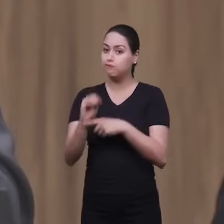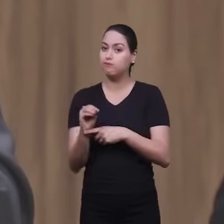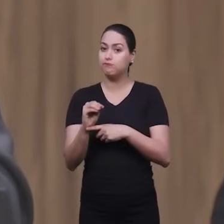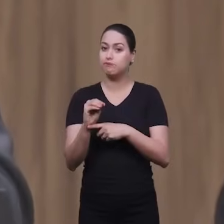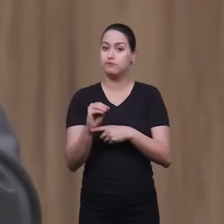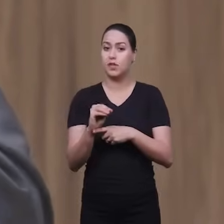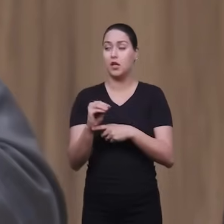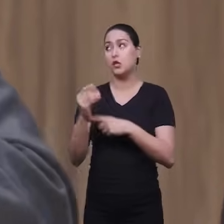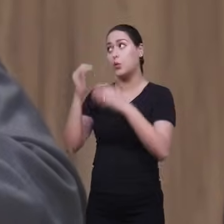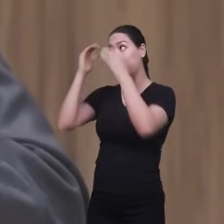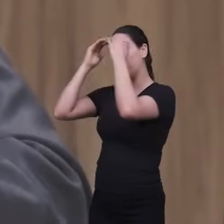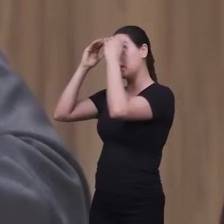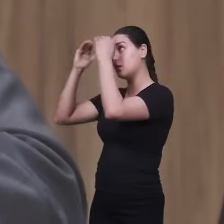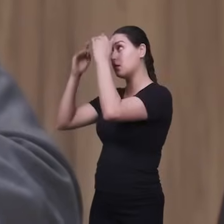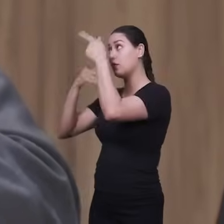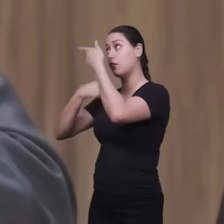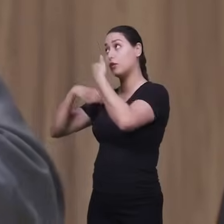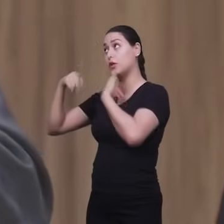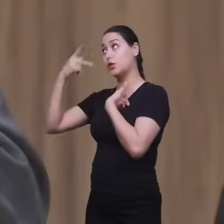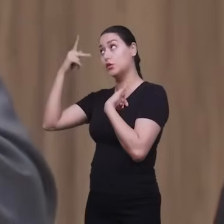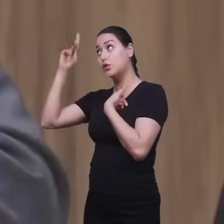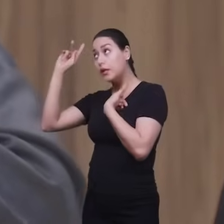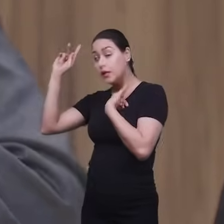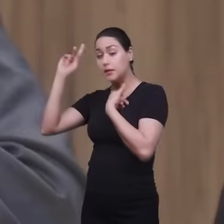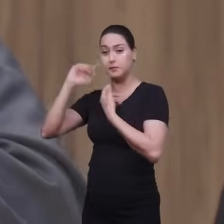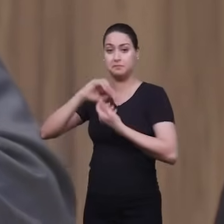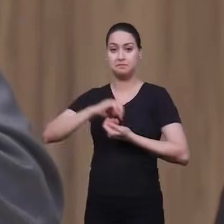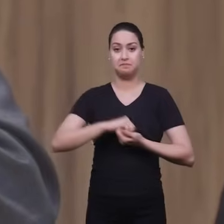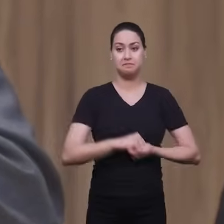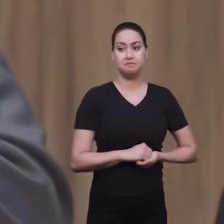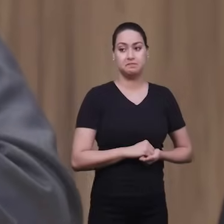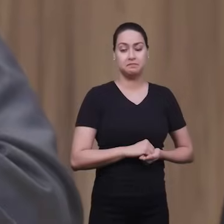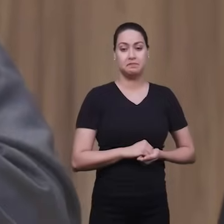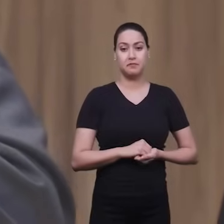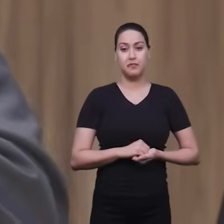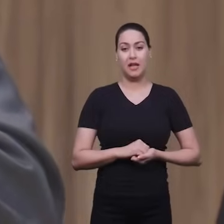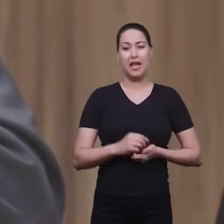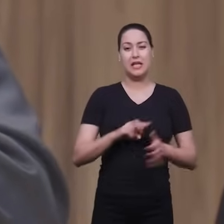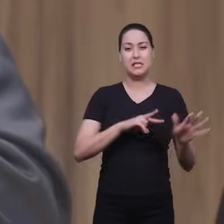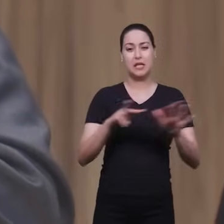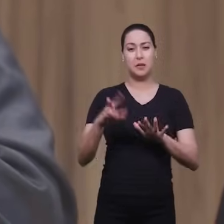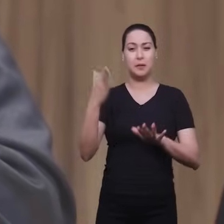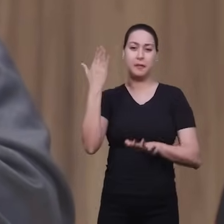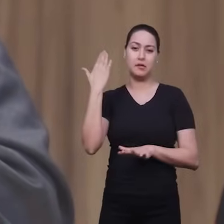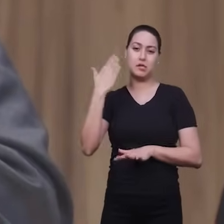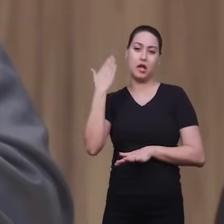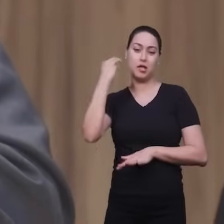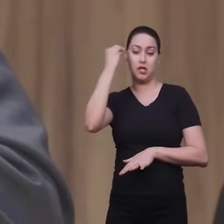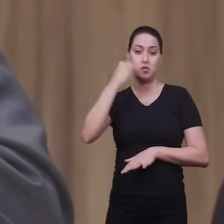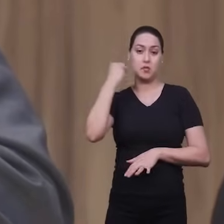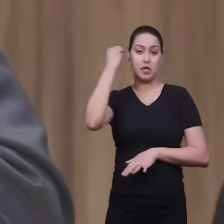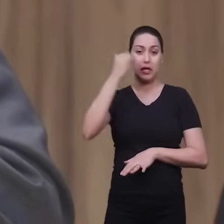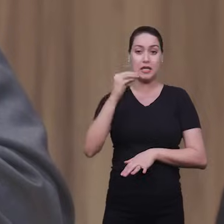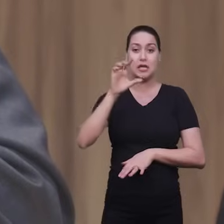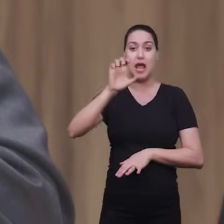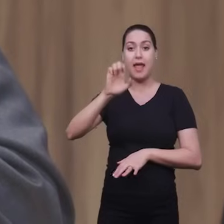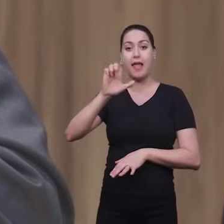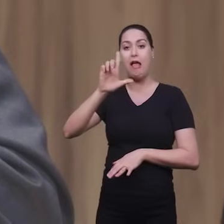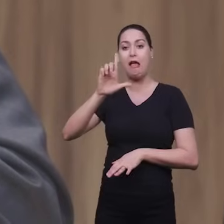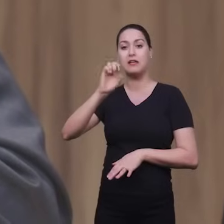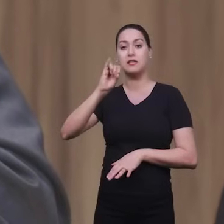e uma coisa mais importante nós falamos na semana passada a respeito da experiência de Eliezer então nós temos